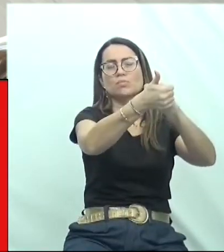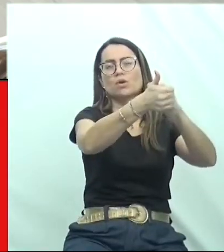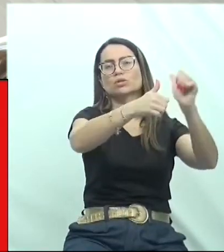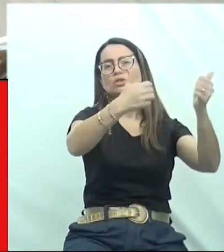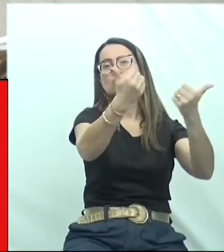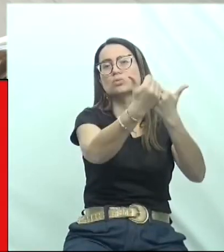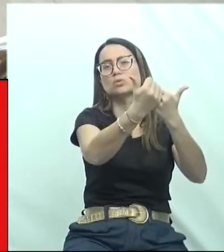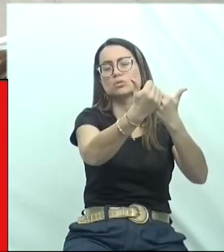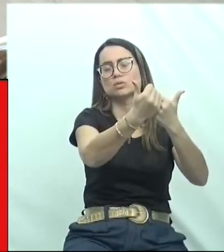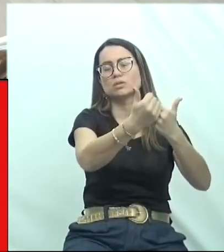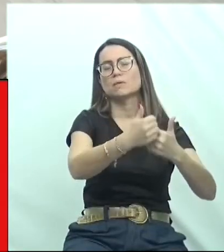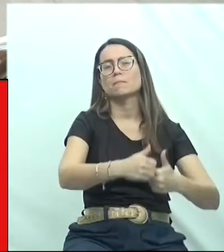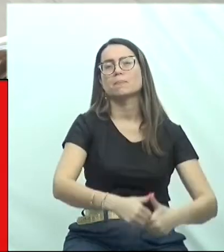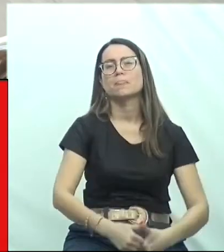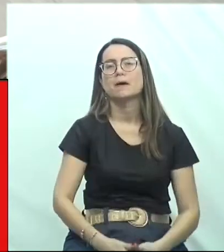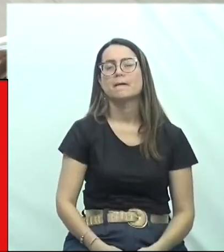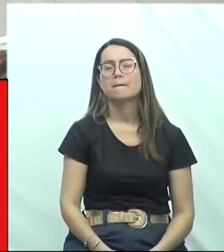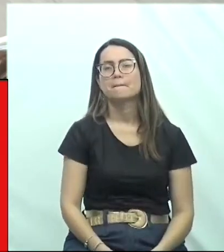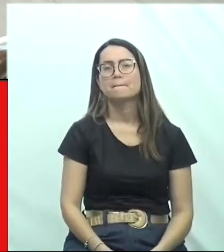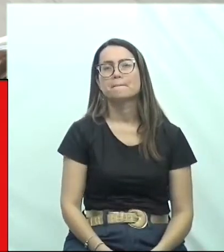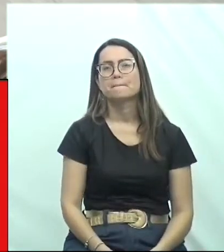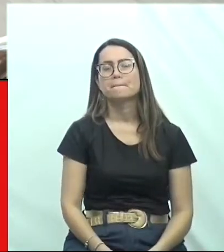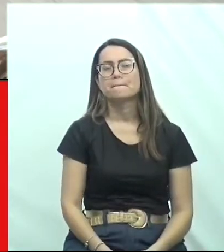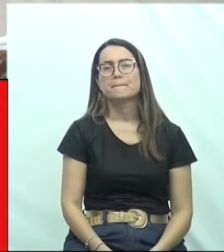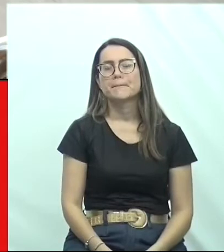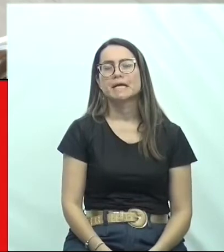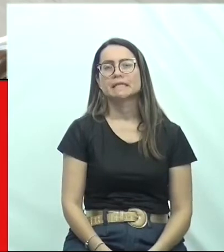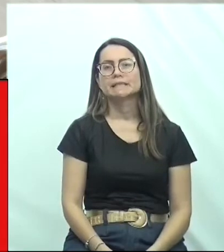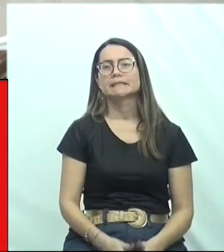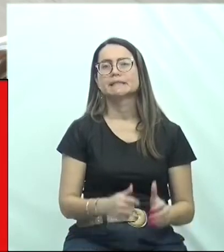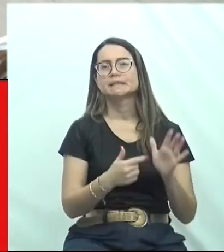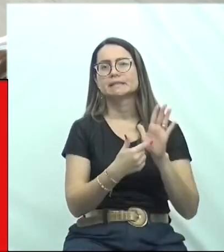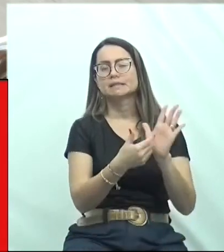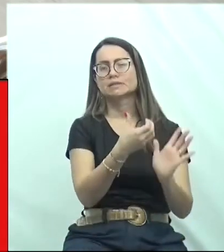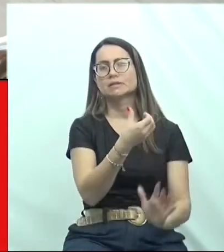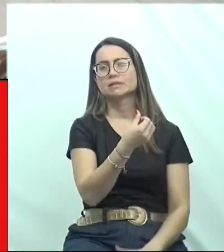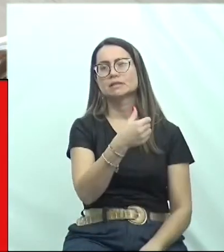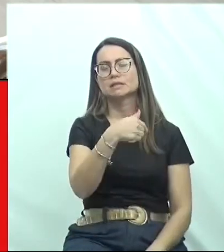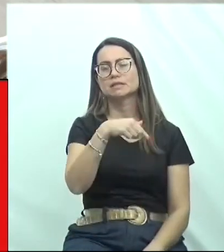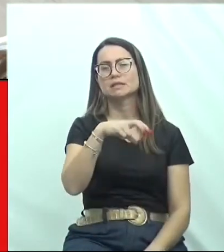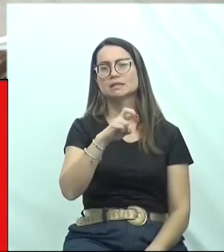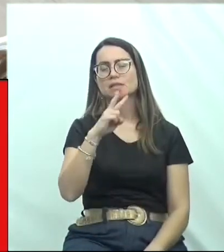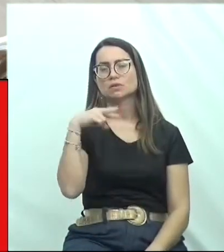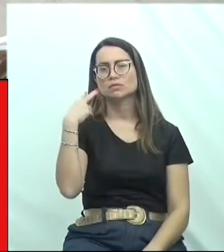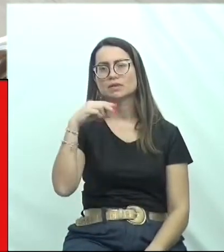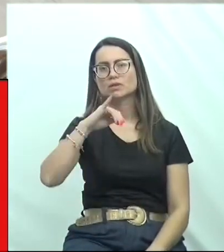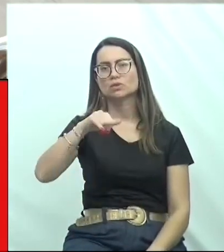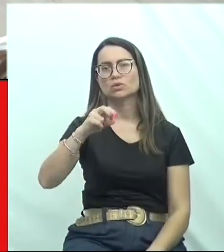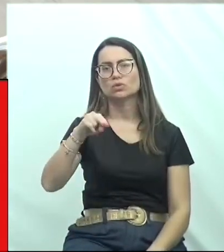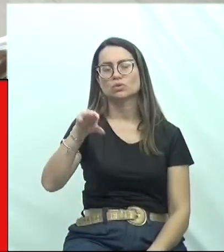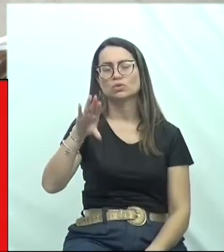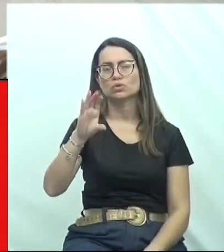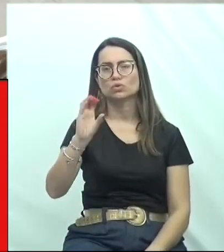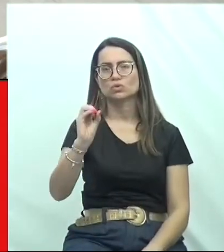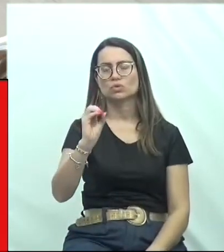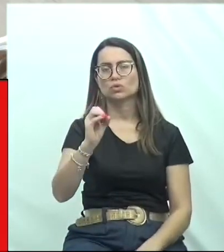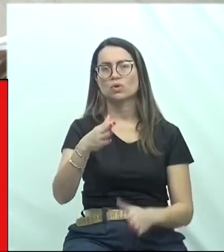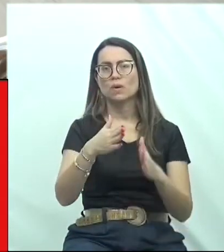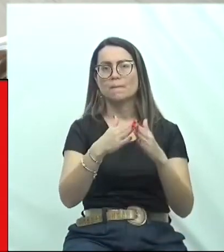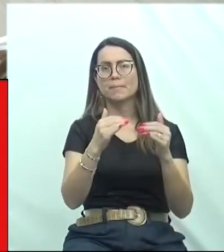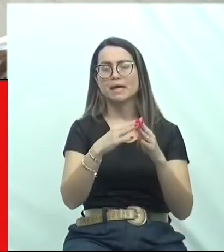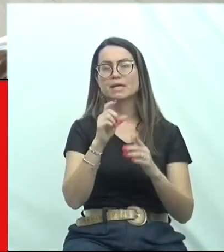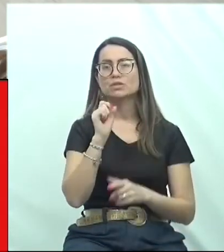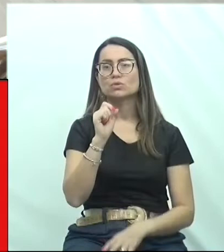Guido. Indicação 675-22, de autoria do vereador Júlio César Kaminski, instalação de mais